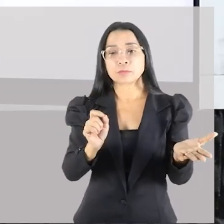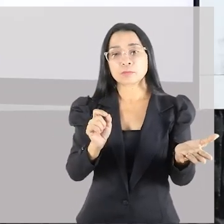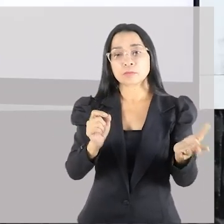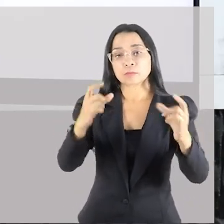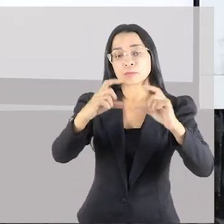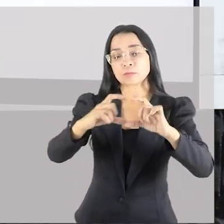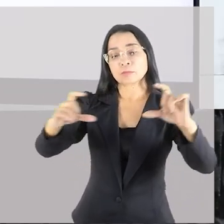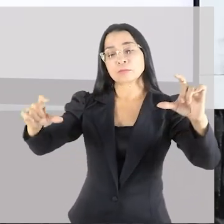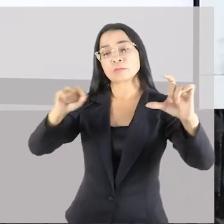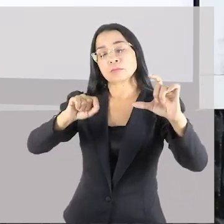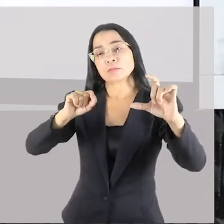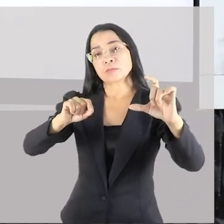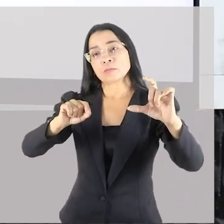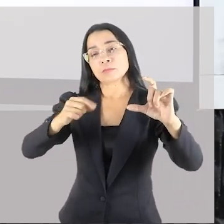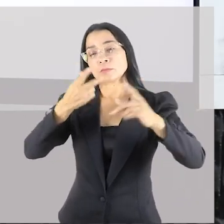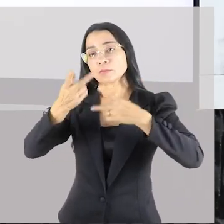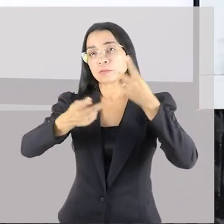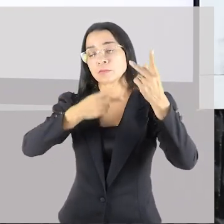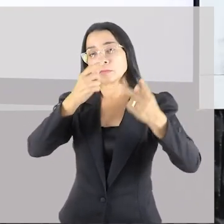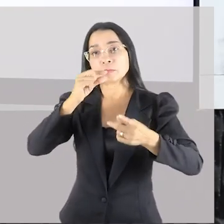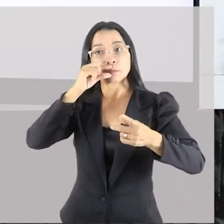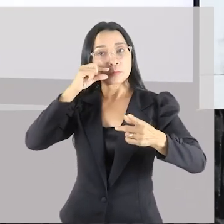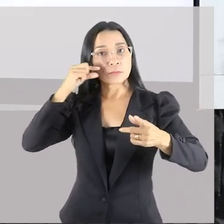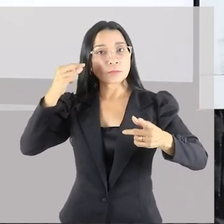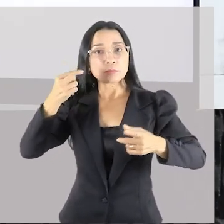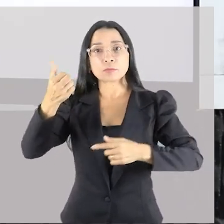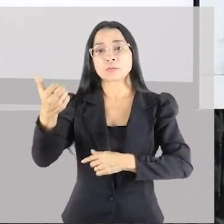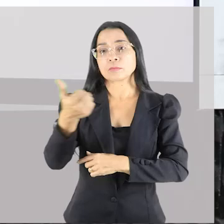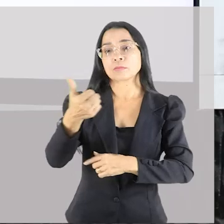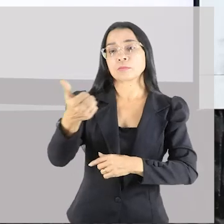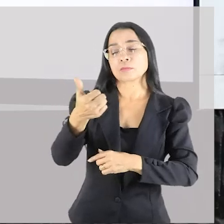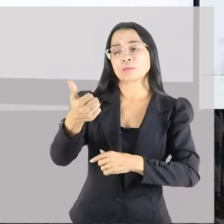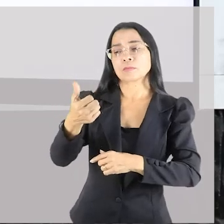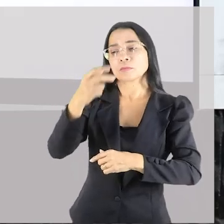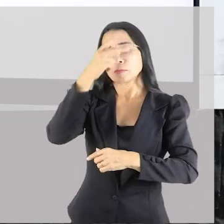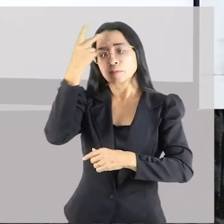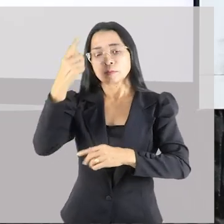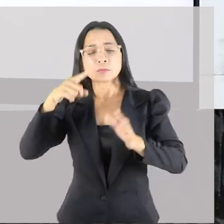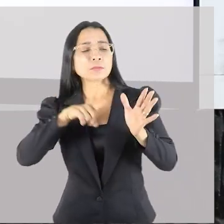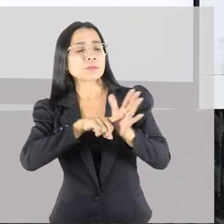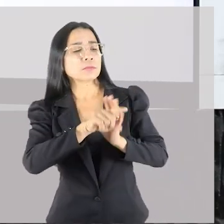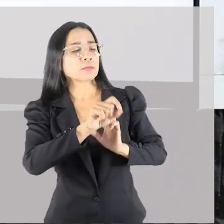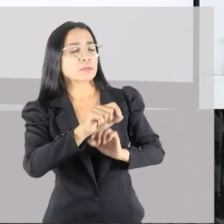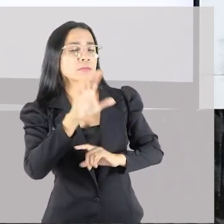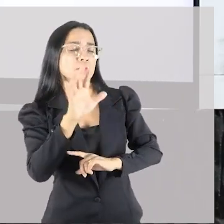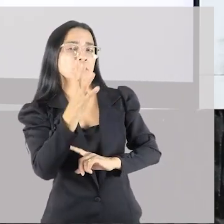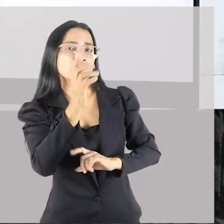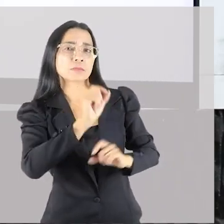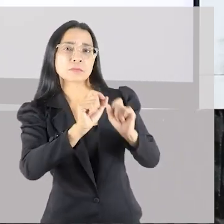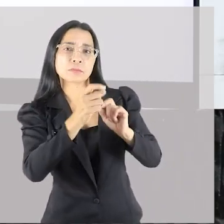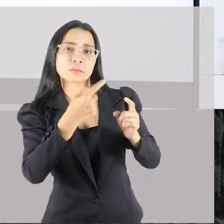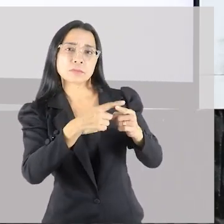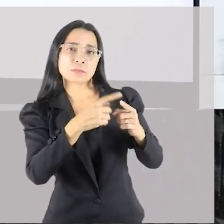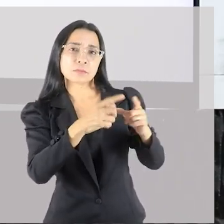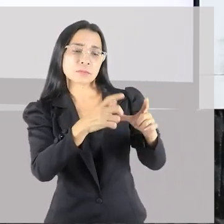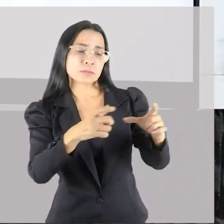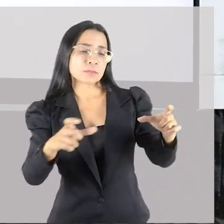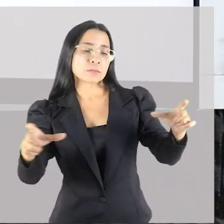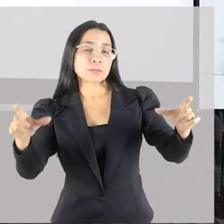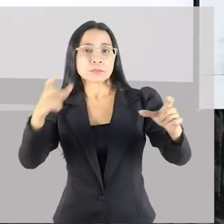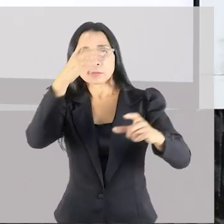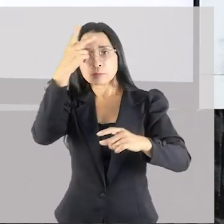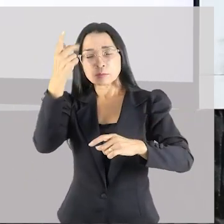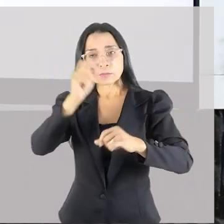seria a fala, né, de Dom Pedro I, e alguém perguntando o que é isso que está acontecendo, porque a maior parte